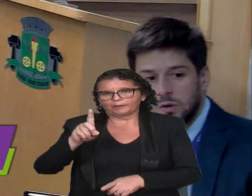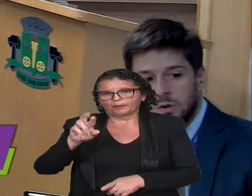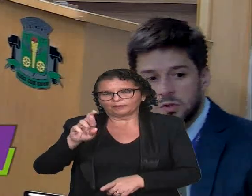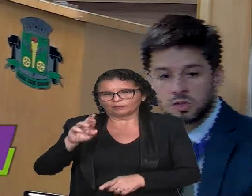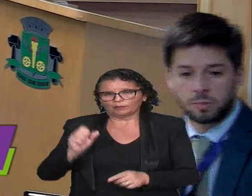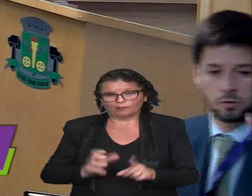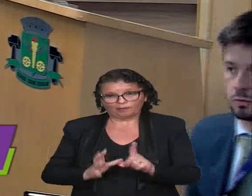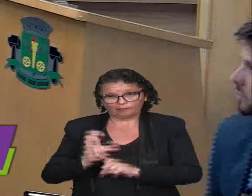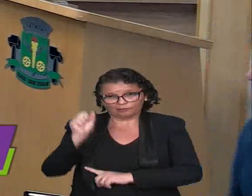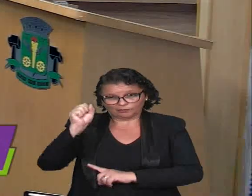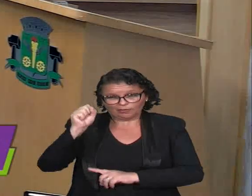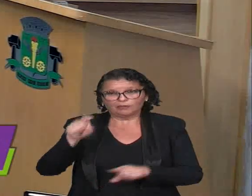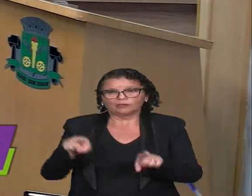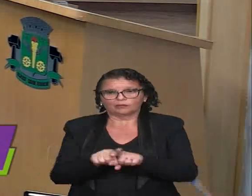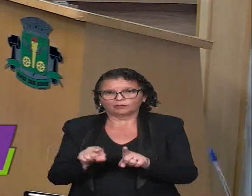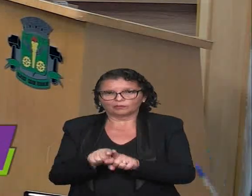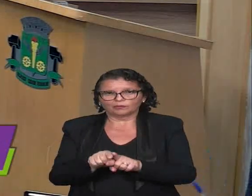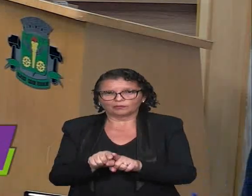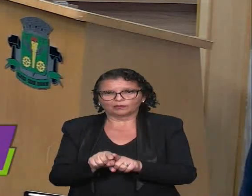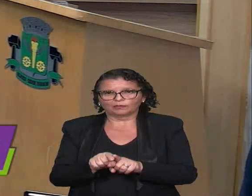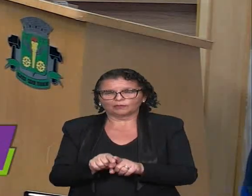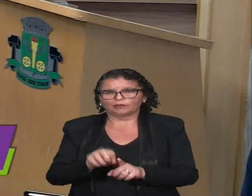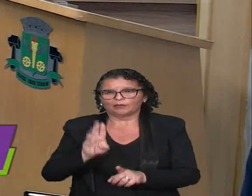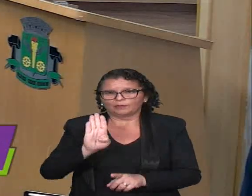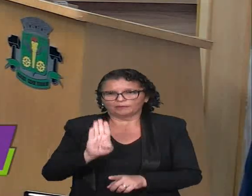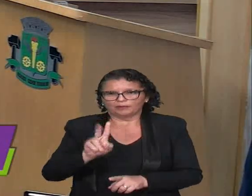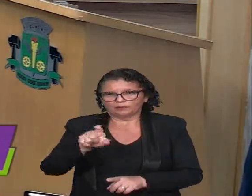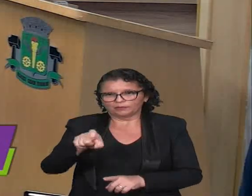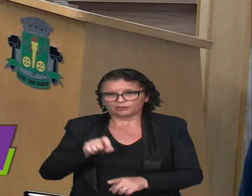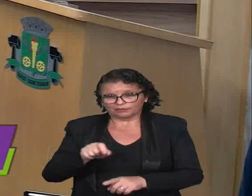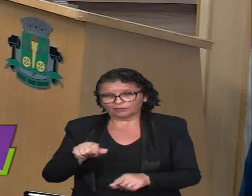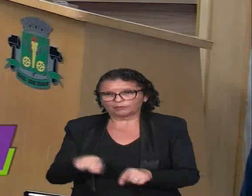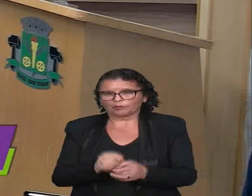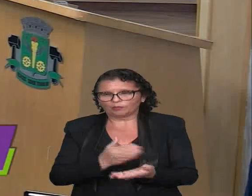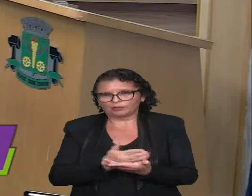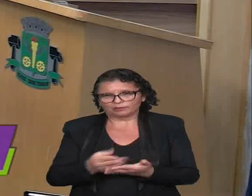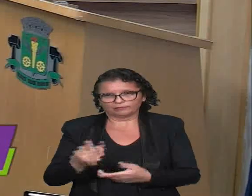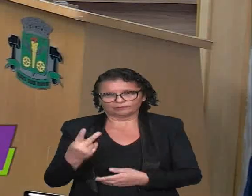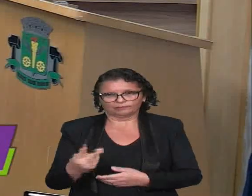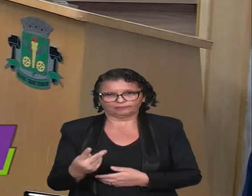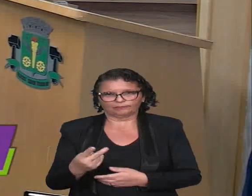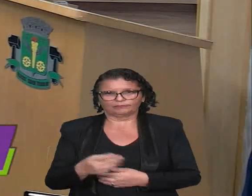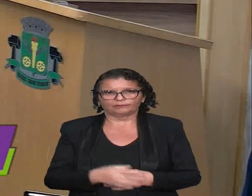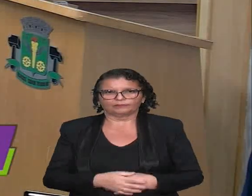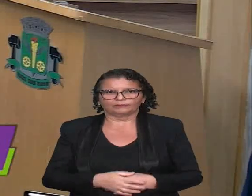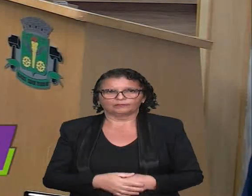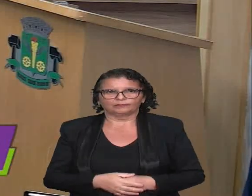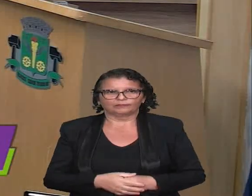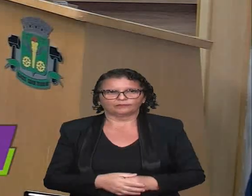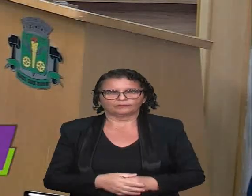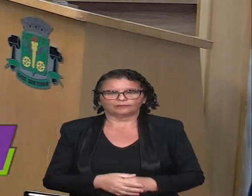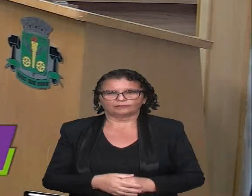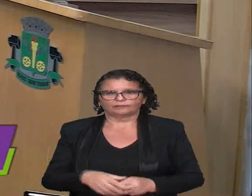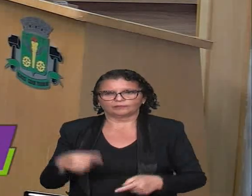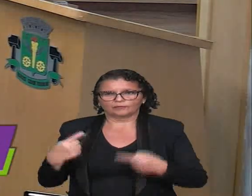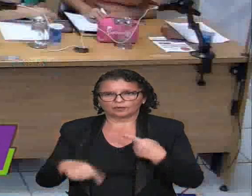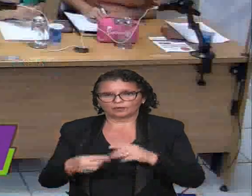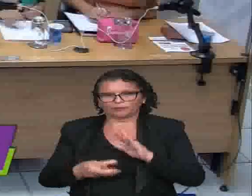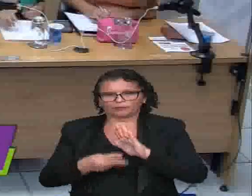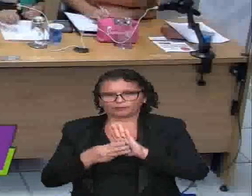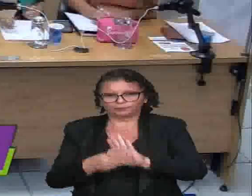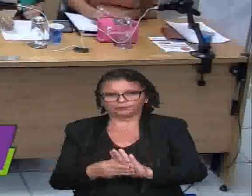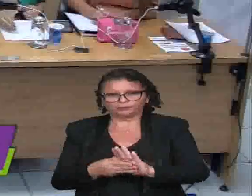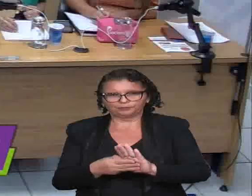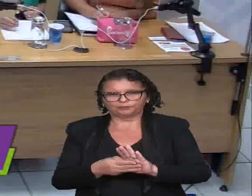vitória no Campeonato Brasileiro de BMX Park categoria iniciante 2 está em discussão A Moção de